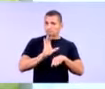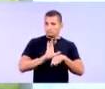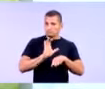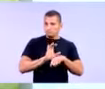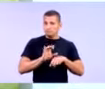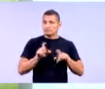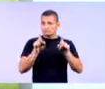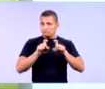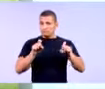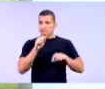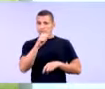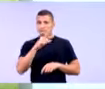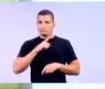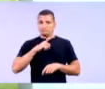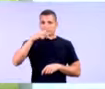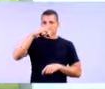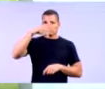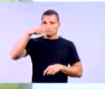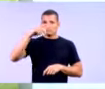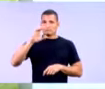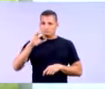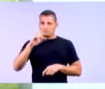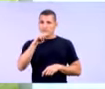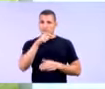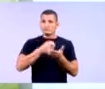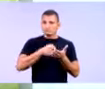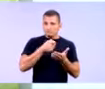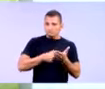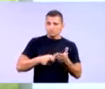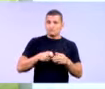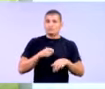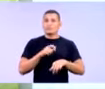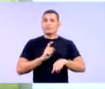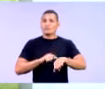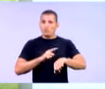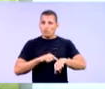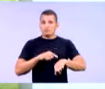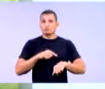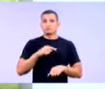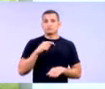está lá no PPC, e ele é obrigatório com carga horária de